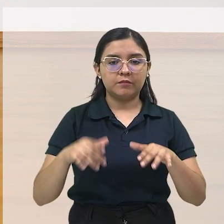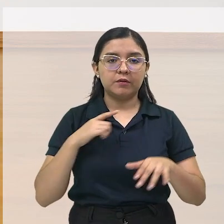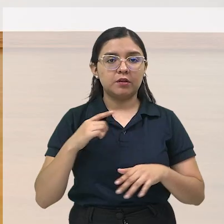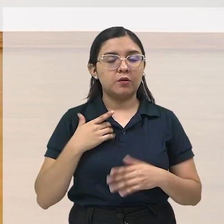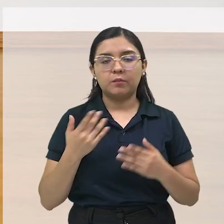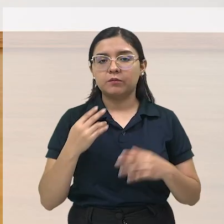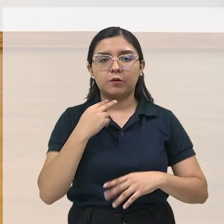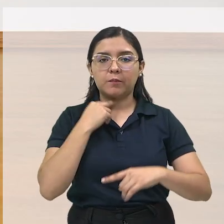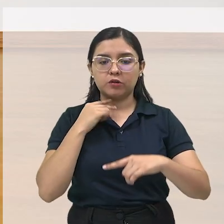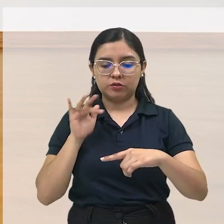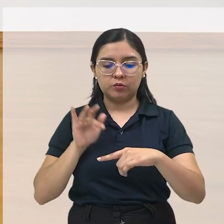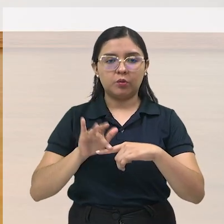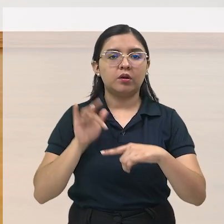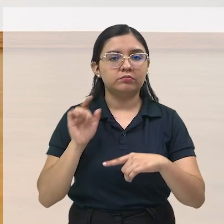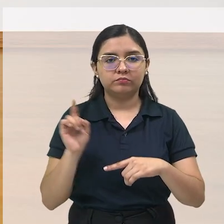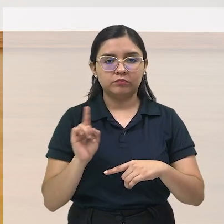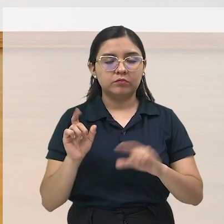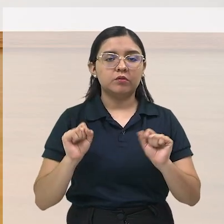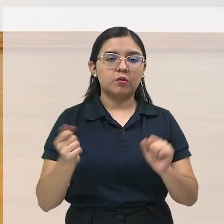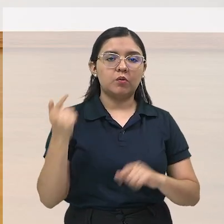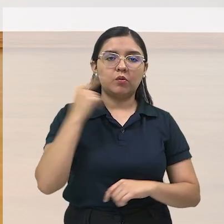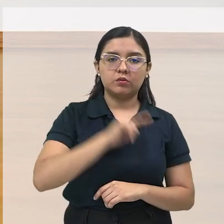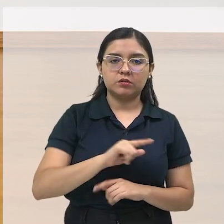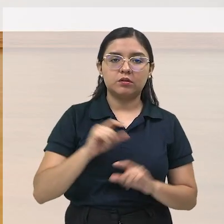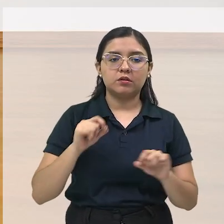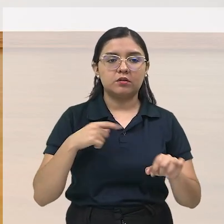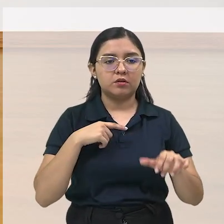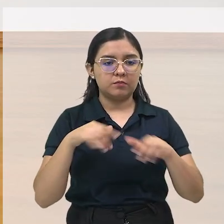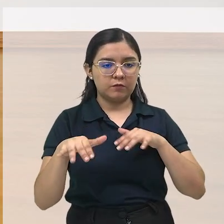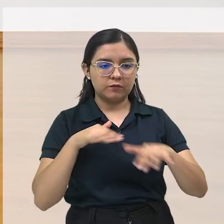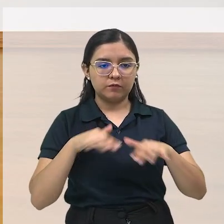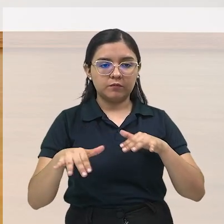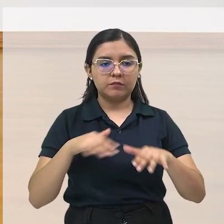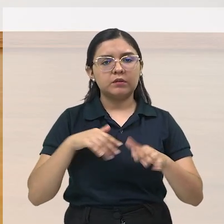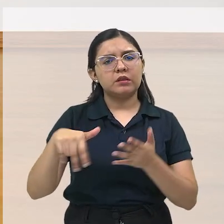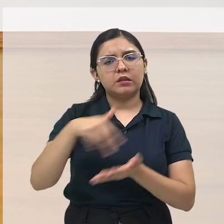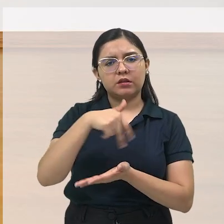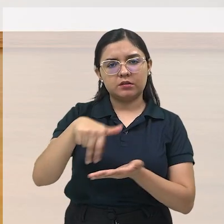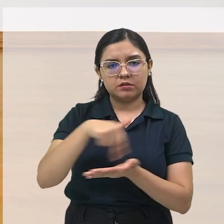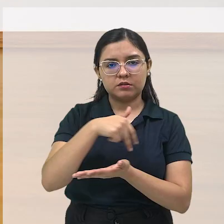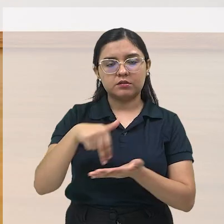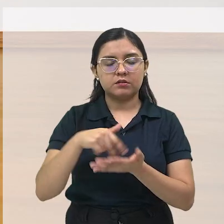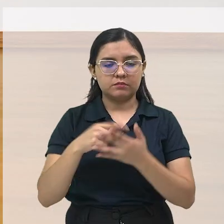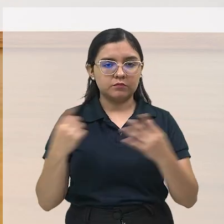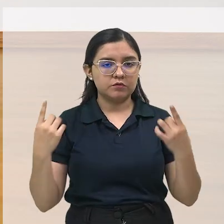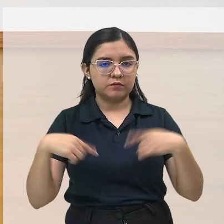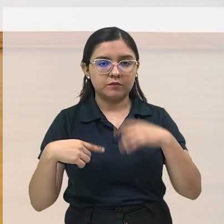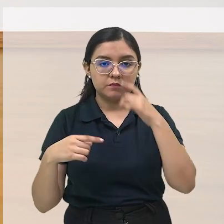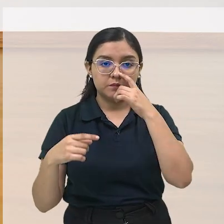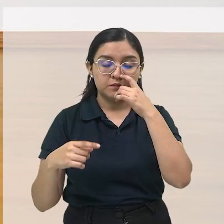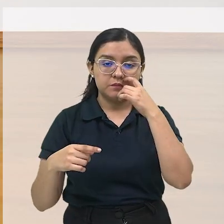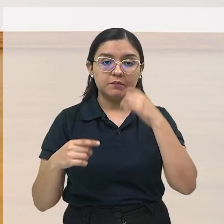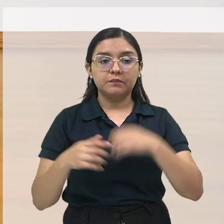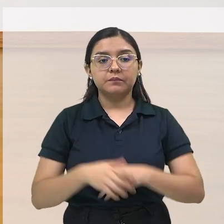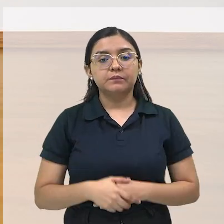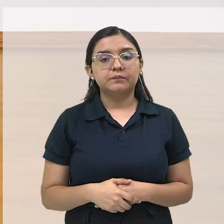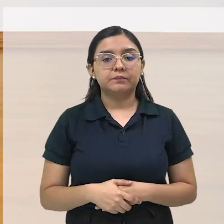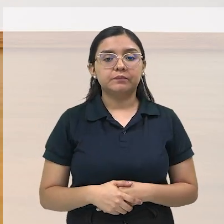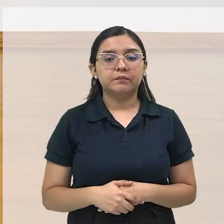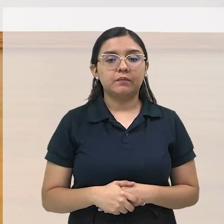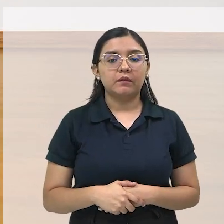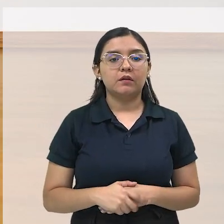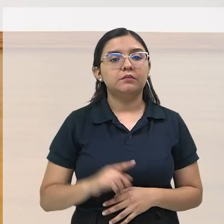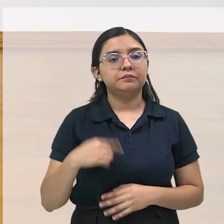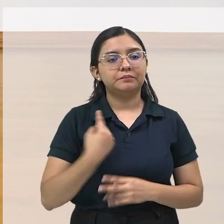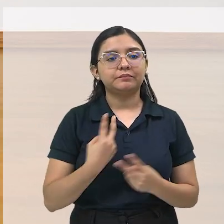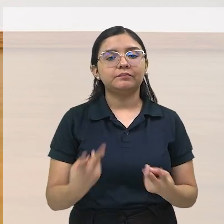pedaço de madeira e conseguir realizar a sequência coreográfica dançada como desafio pelo dançarino anterior. Então a gente